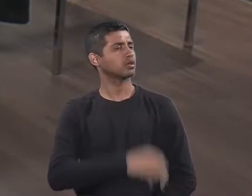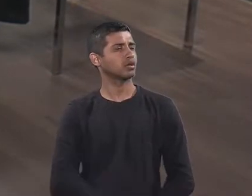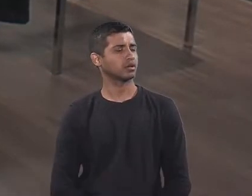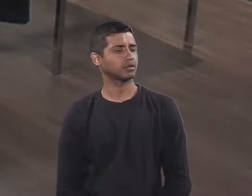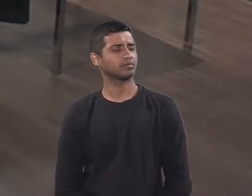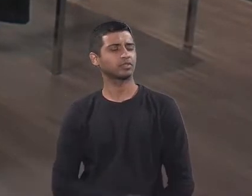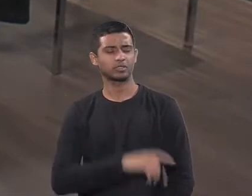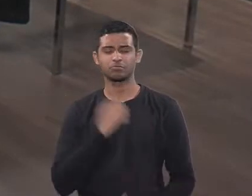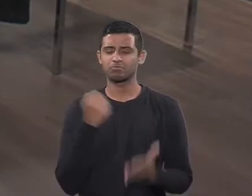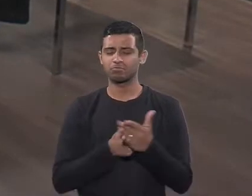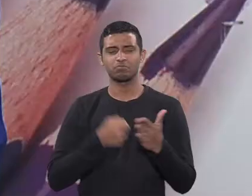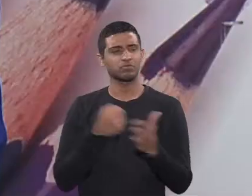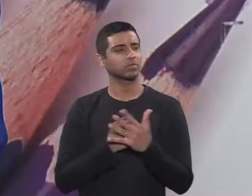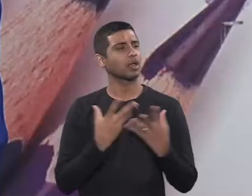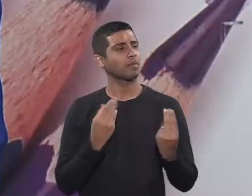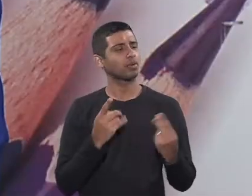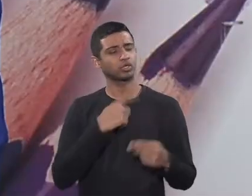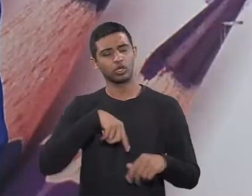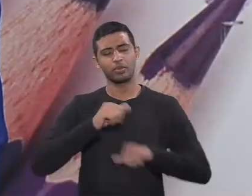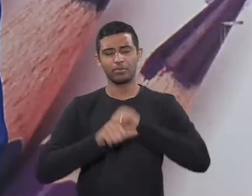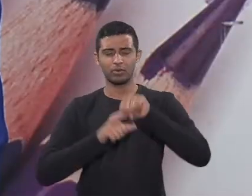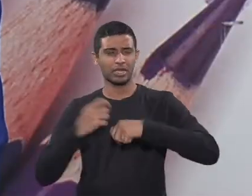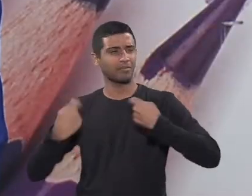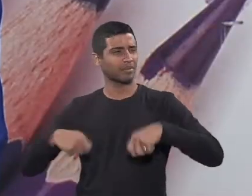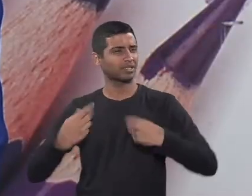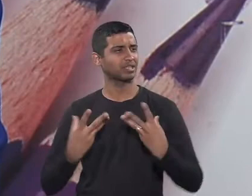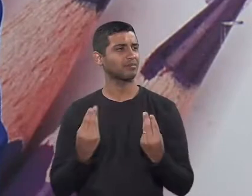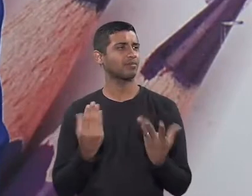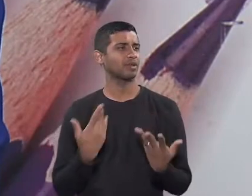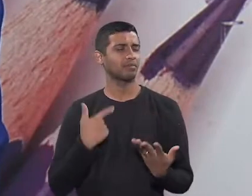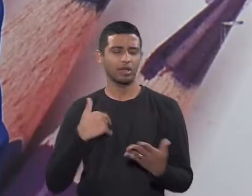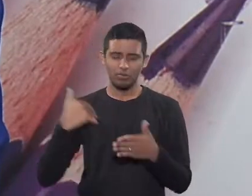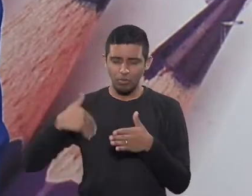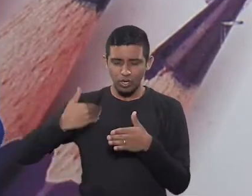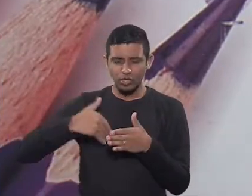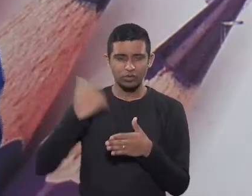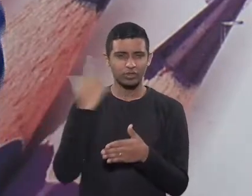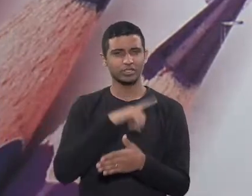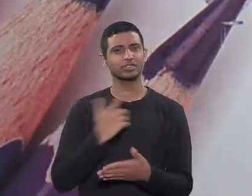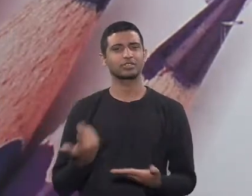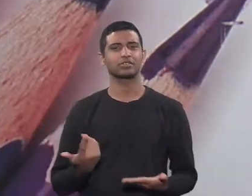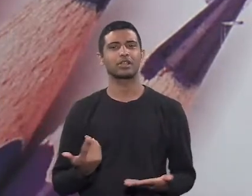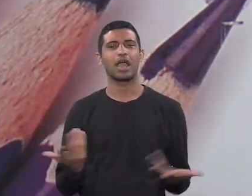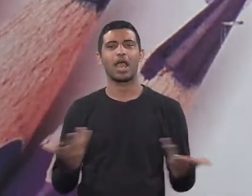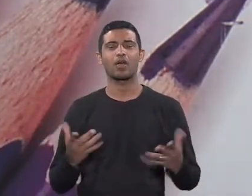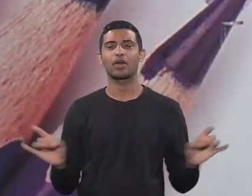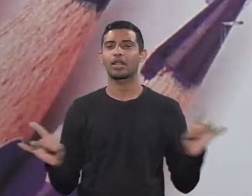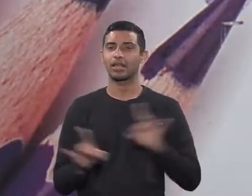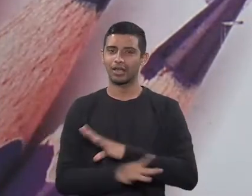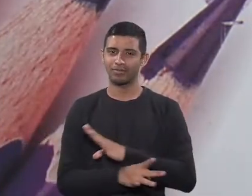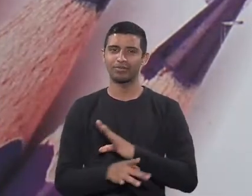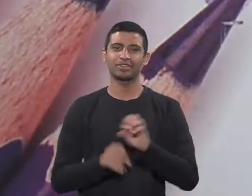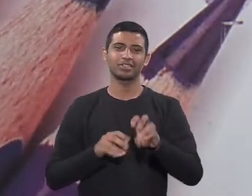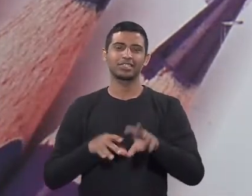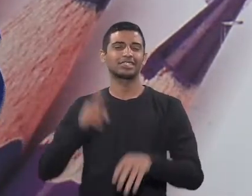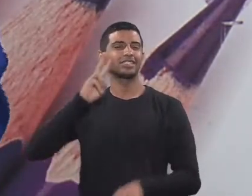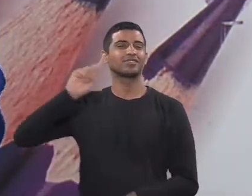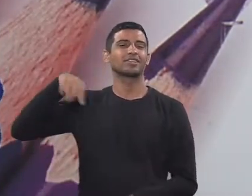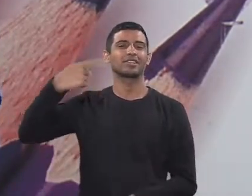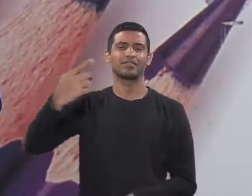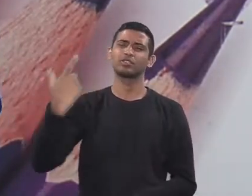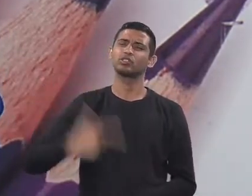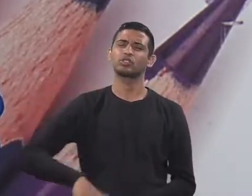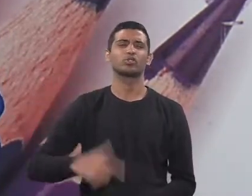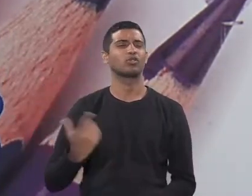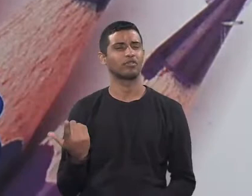de muita luta e que a gente precisa mudar muita coisa ainda, mas a gente aos pouquinhos chega lá. O nosso programa fica por aqui. Na segunda-feira que